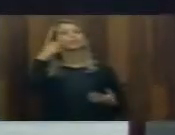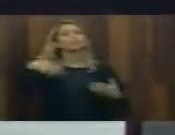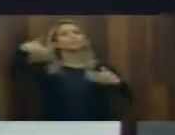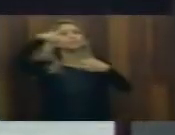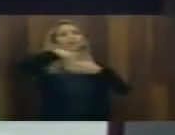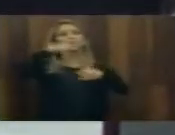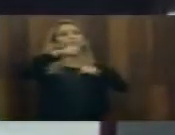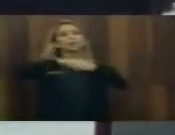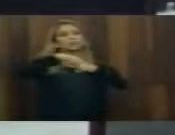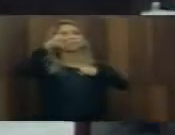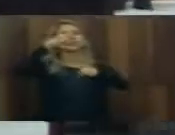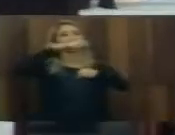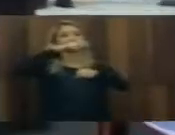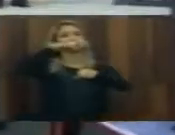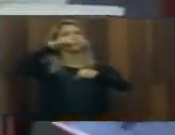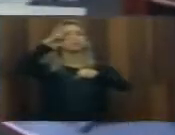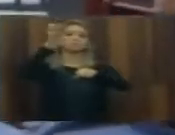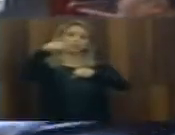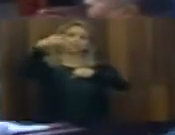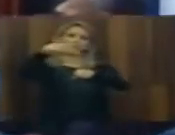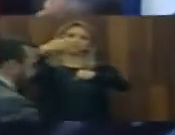oposição.